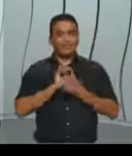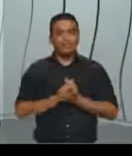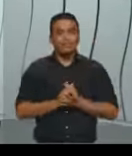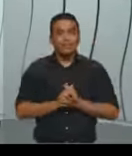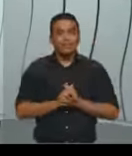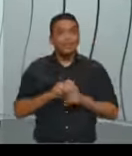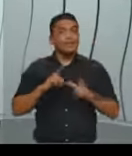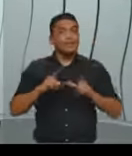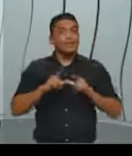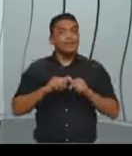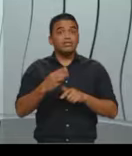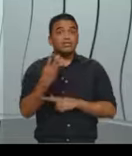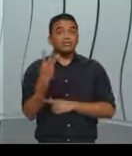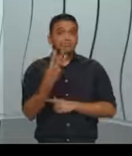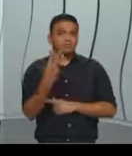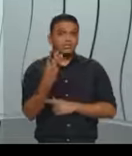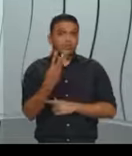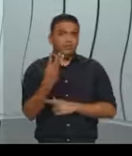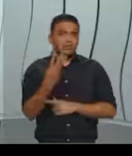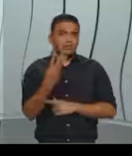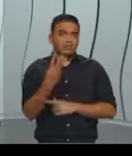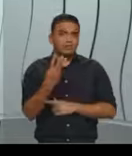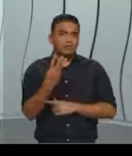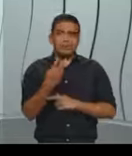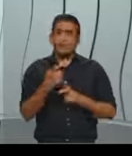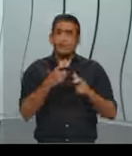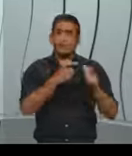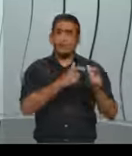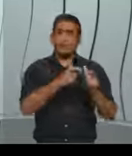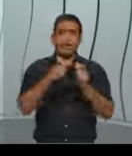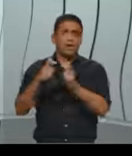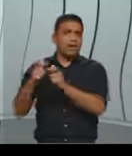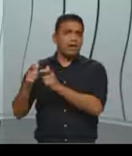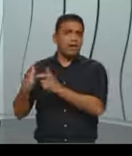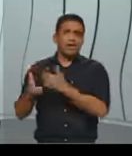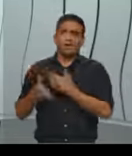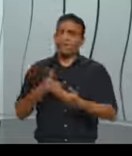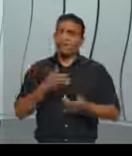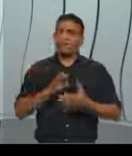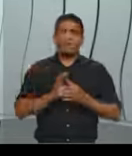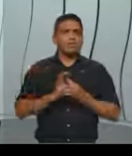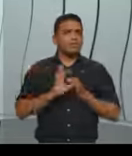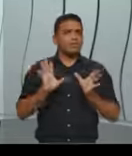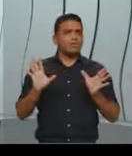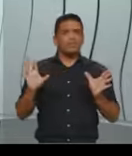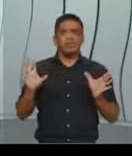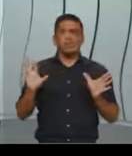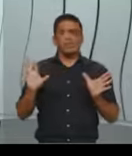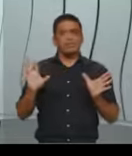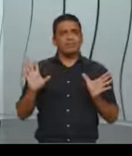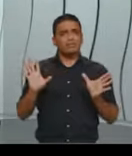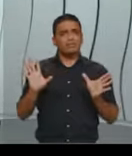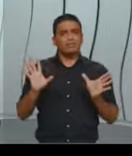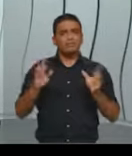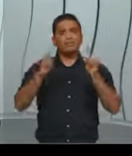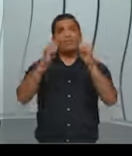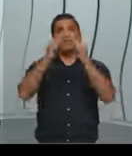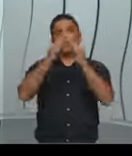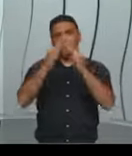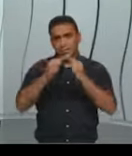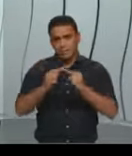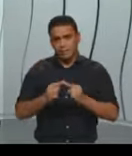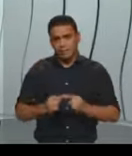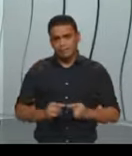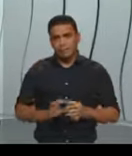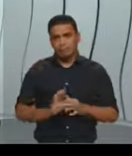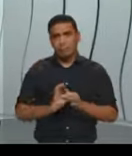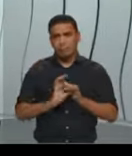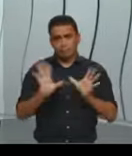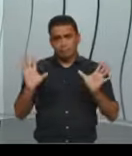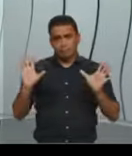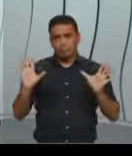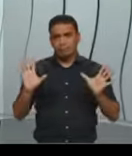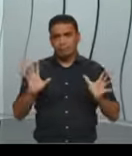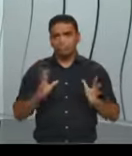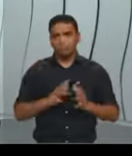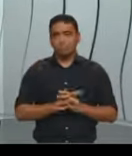vai viajar só nós três. Não importa a posição que a gente vai ocupar dentro do carro, é só uma combinação.